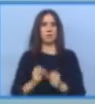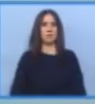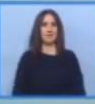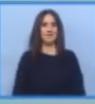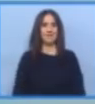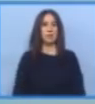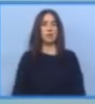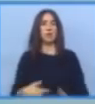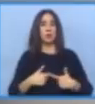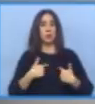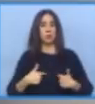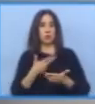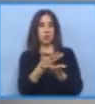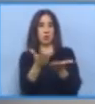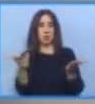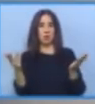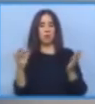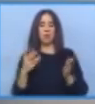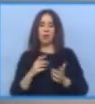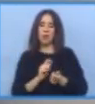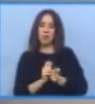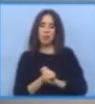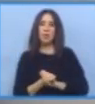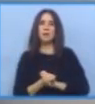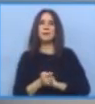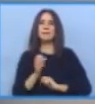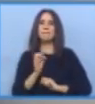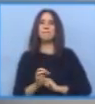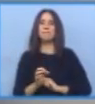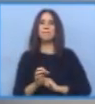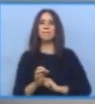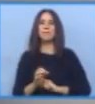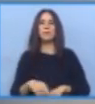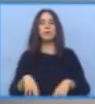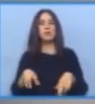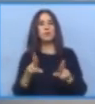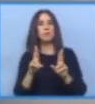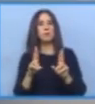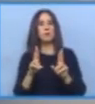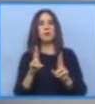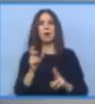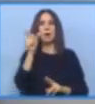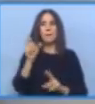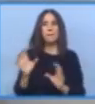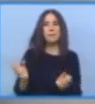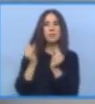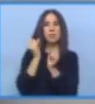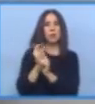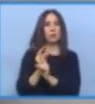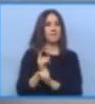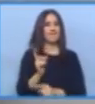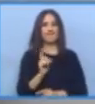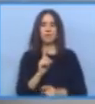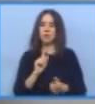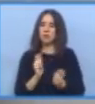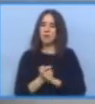vosso coração seja, digamos assim, corrigido da expectativa de um outro Messias. Converter-se